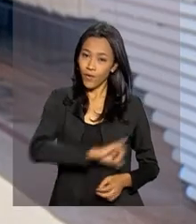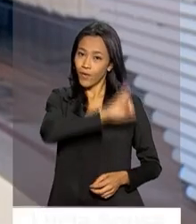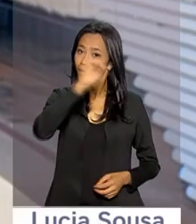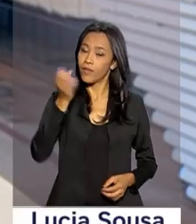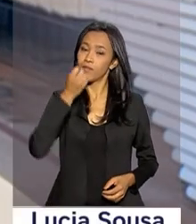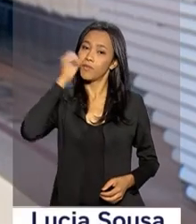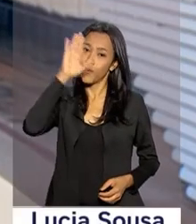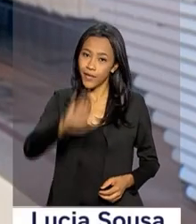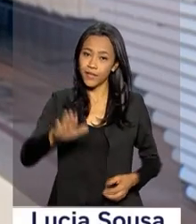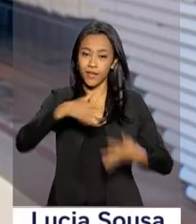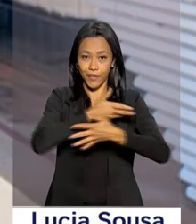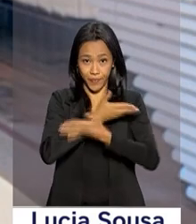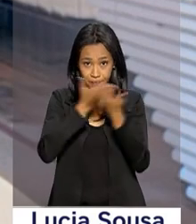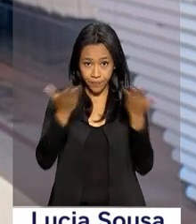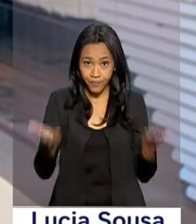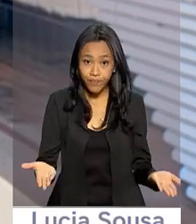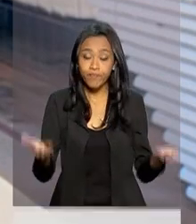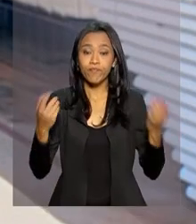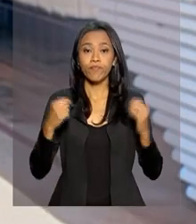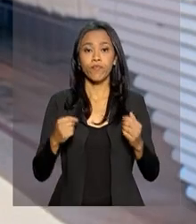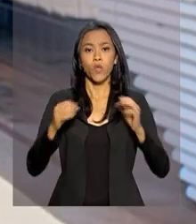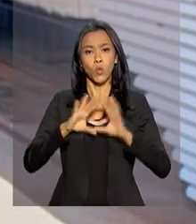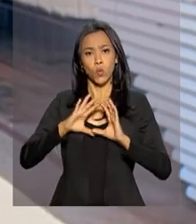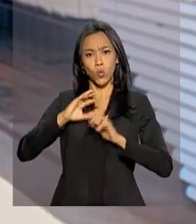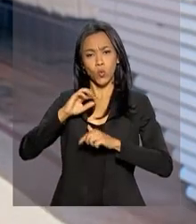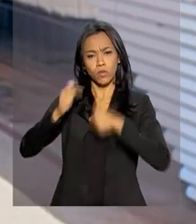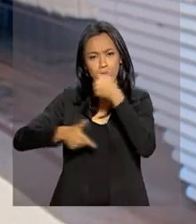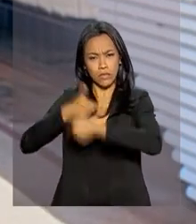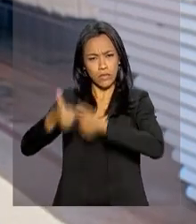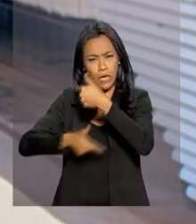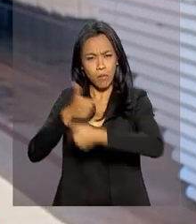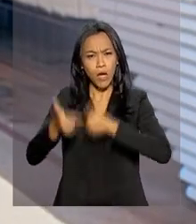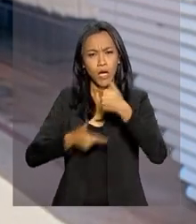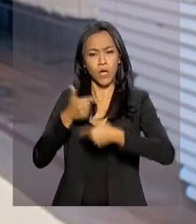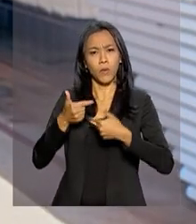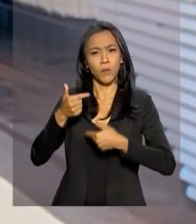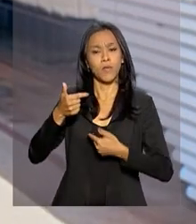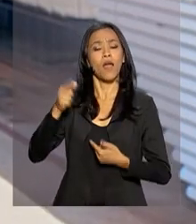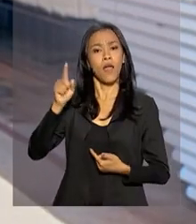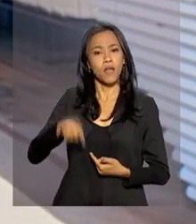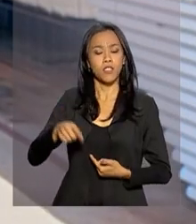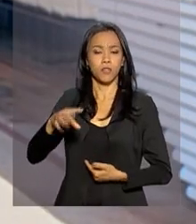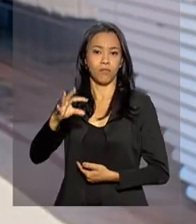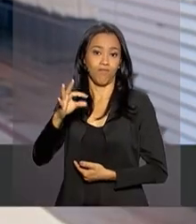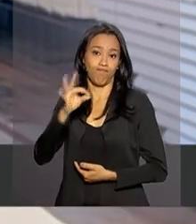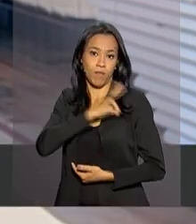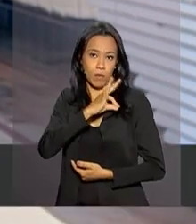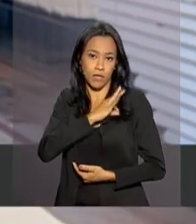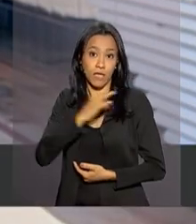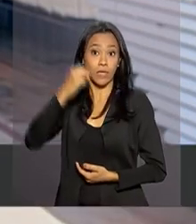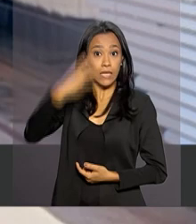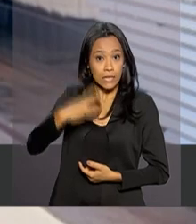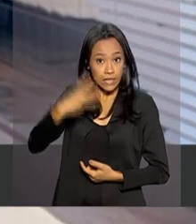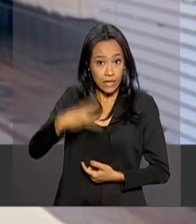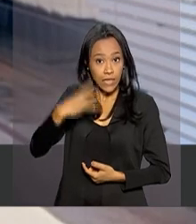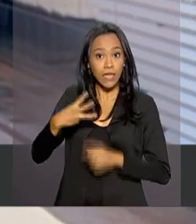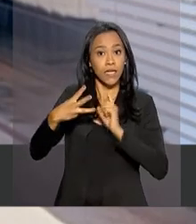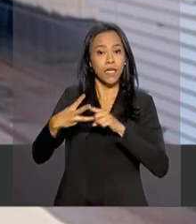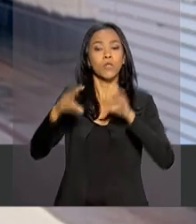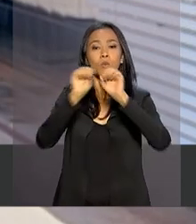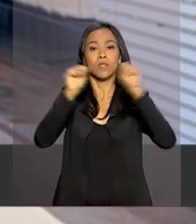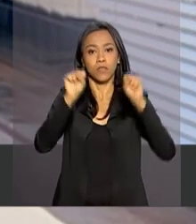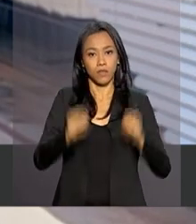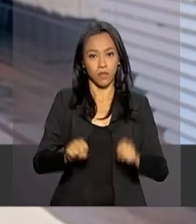Olá, boa tarde a todos. A Operação Midas é a terceira operação do SUSP, o Sistema Único de Segurança Pública.